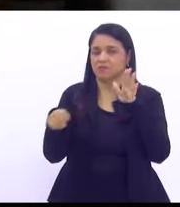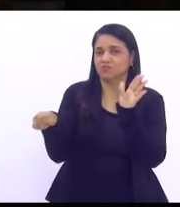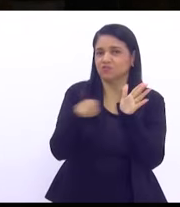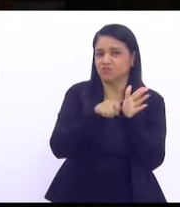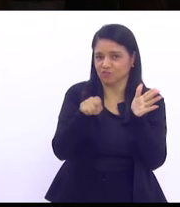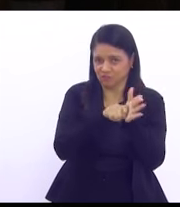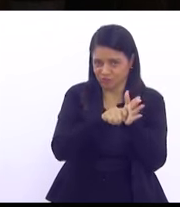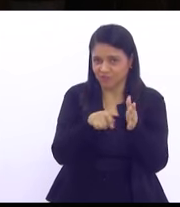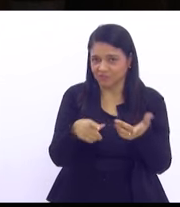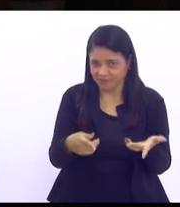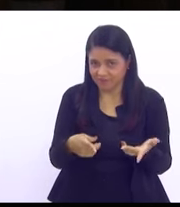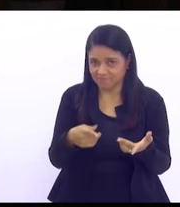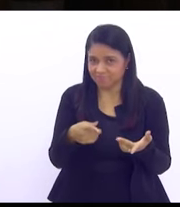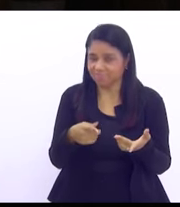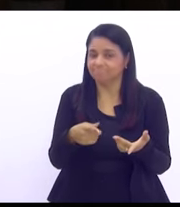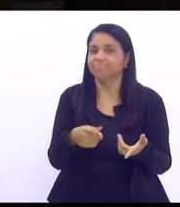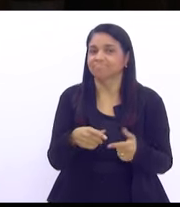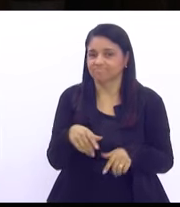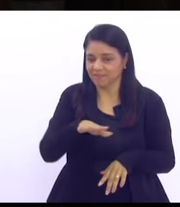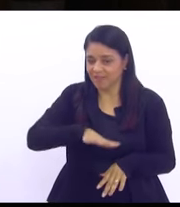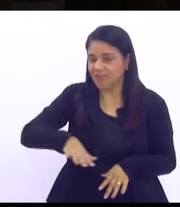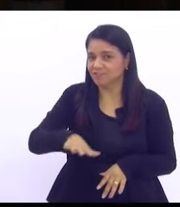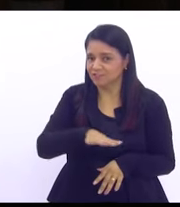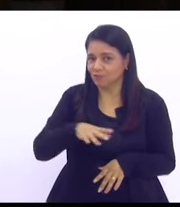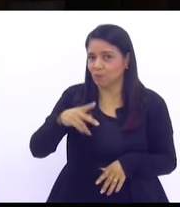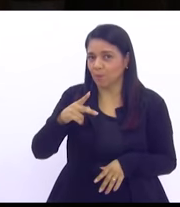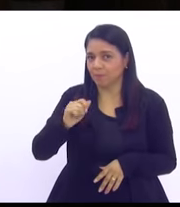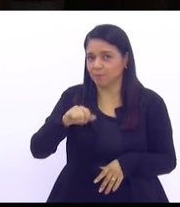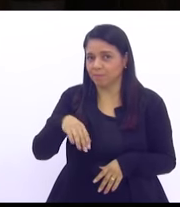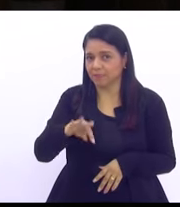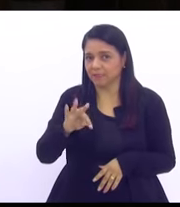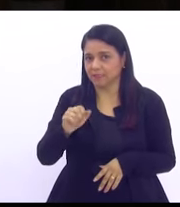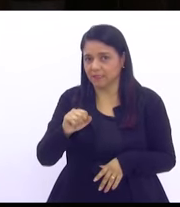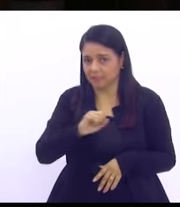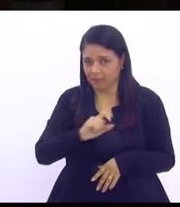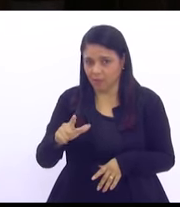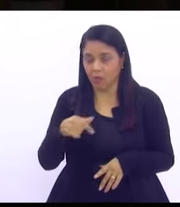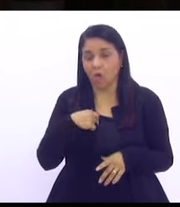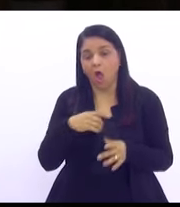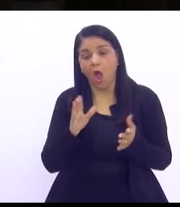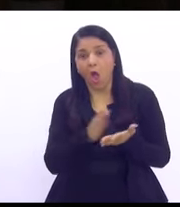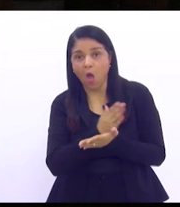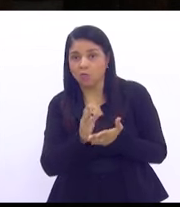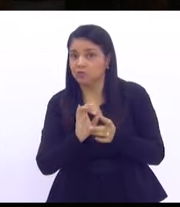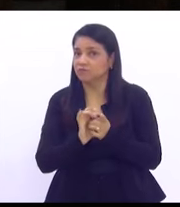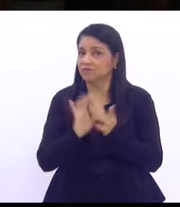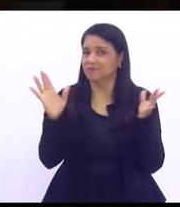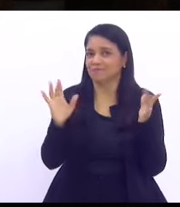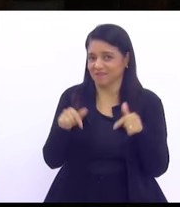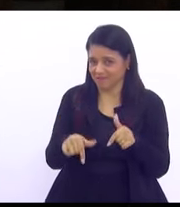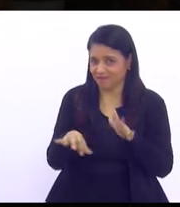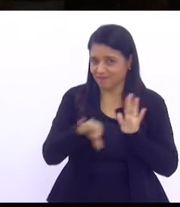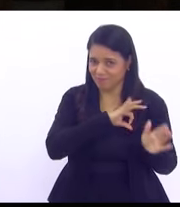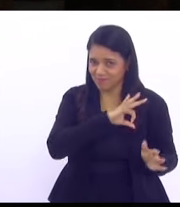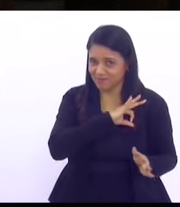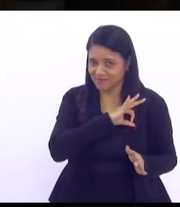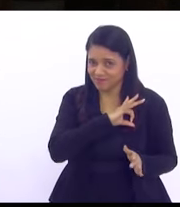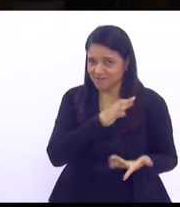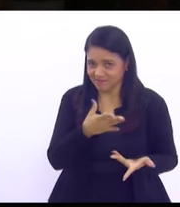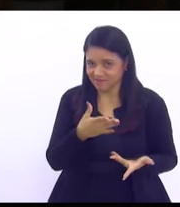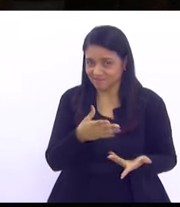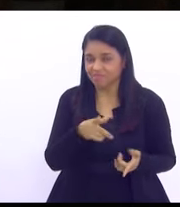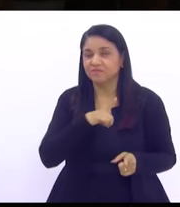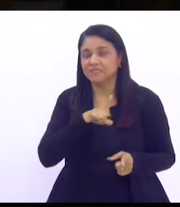E isso faz uma diferença muito grande, mas a dificuldade, alguns foram soltos, exatamente porque